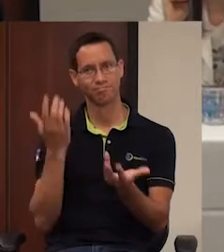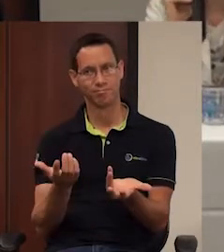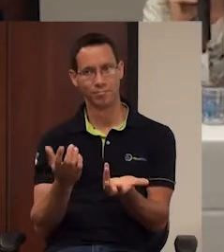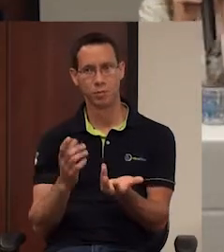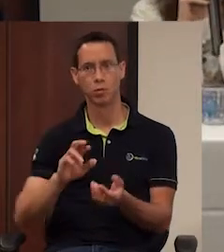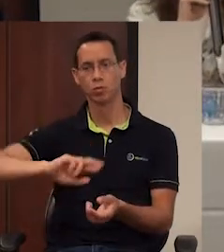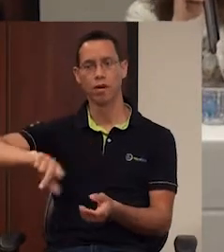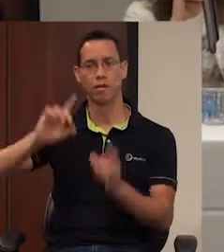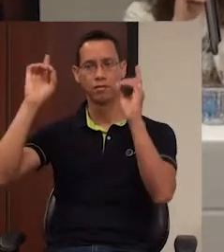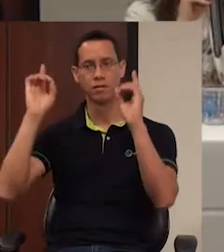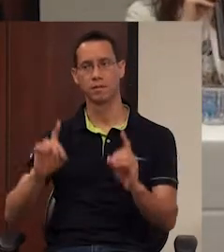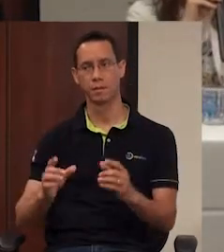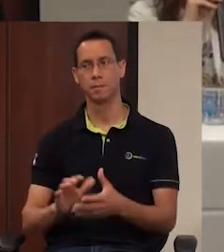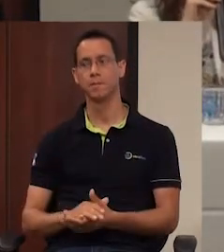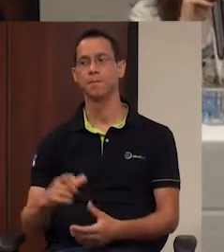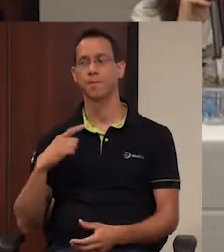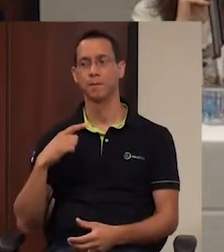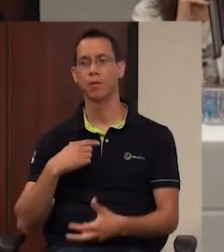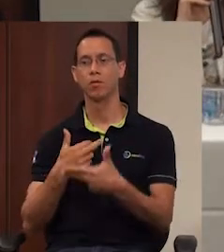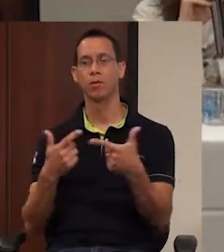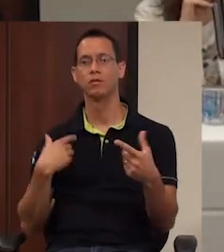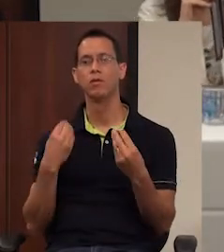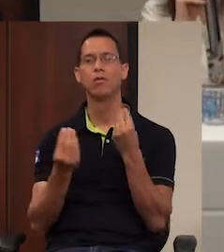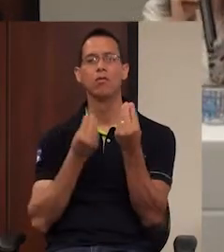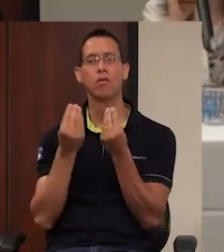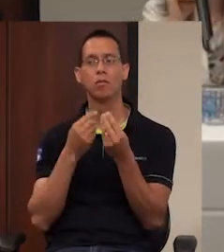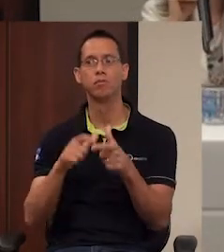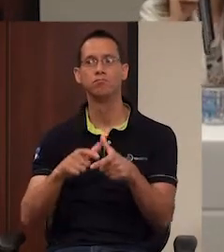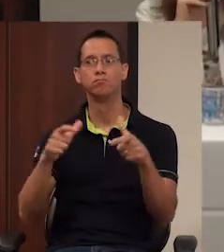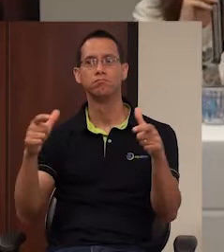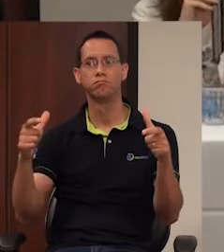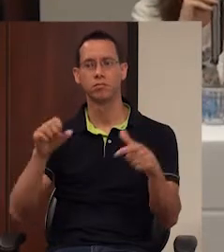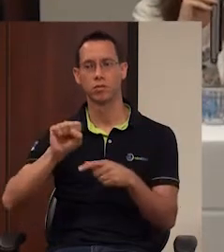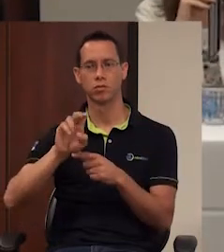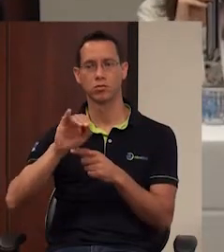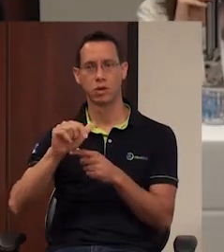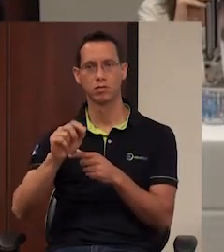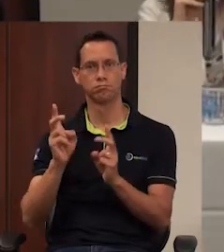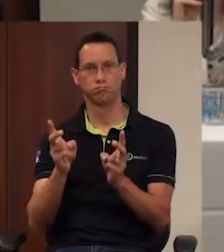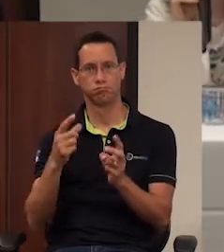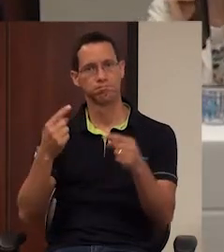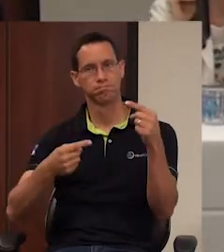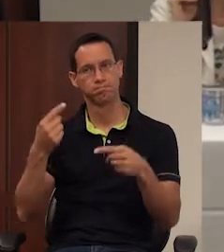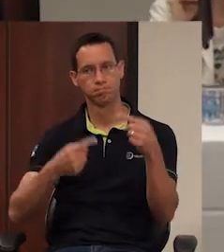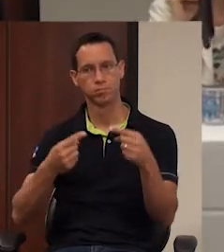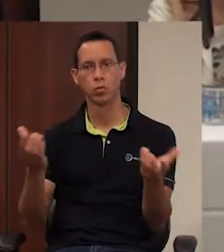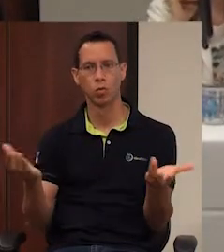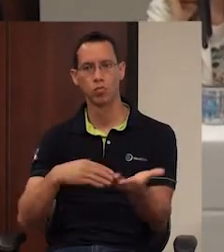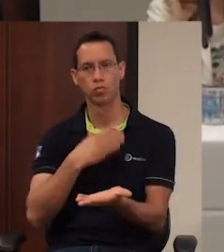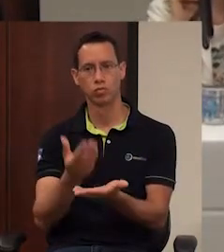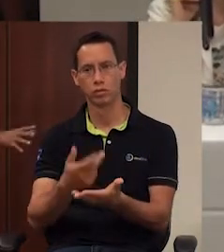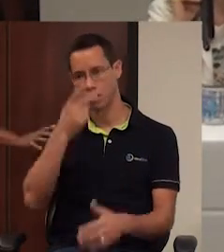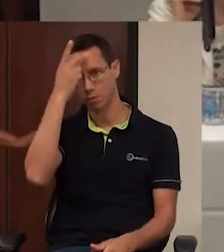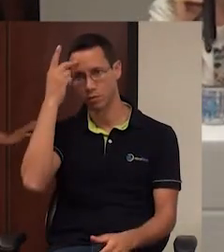deficiência, mas, enfim. Então, tem um pouco essa coisa de como é que a gente amplia. Na Suécia, eles também estão discutindo isso. Hoje, ainda é só